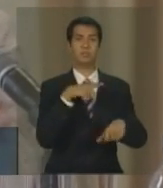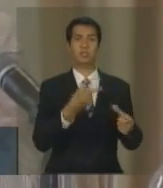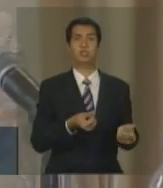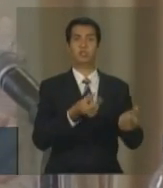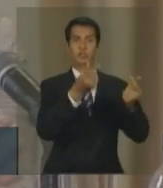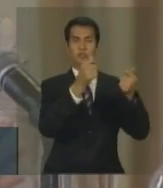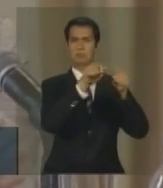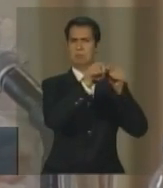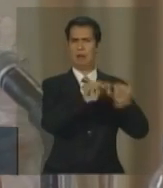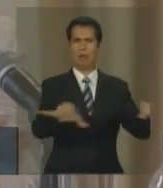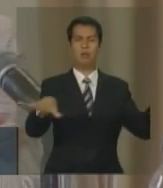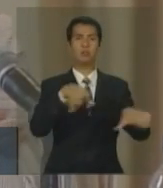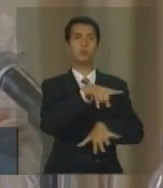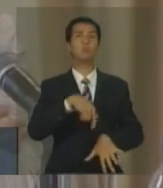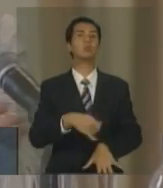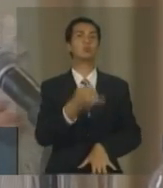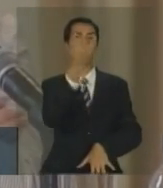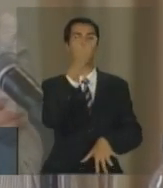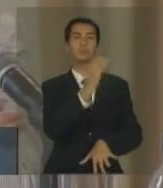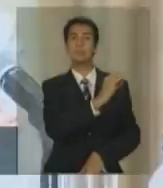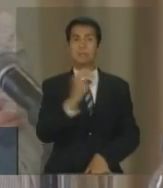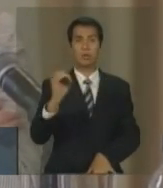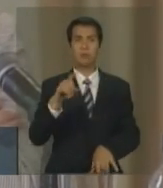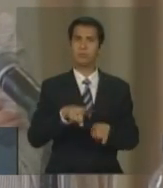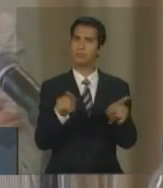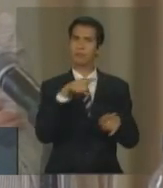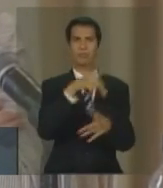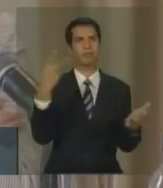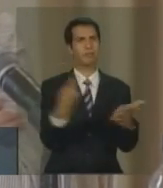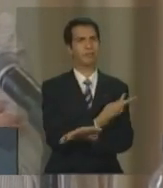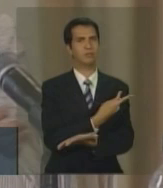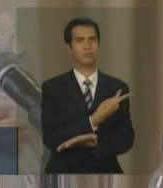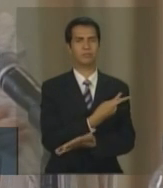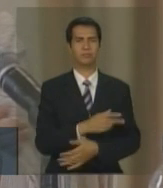colocar os seus juros a zero, indevida.